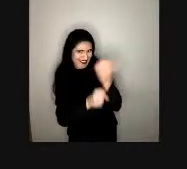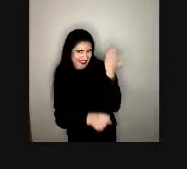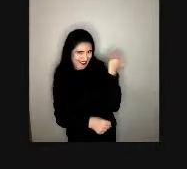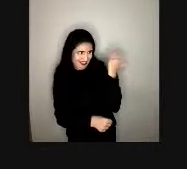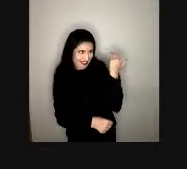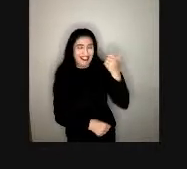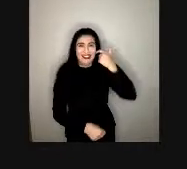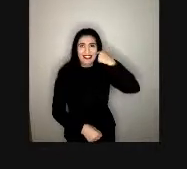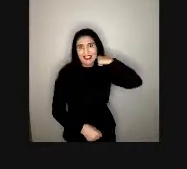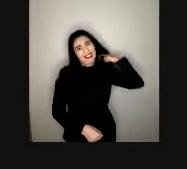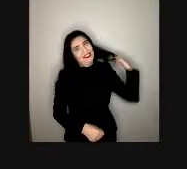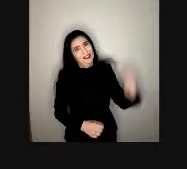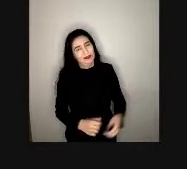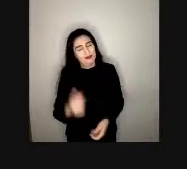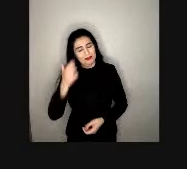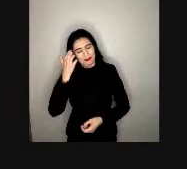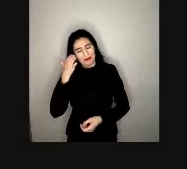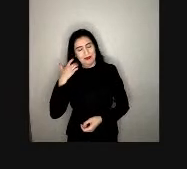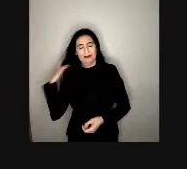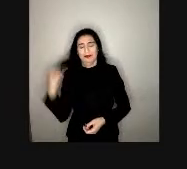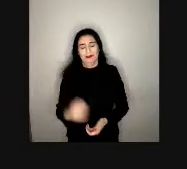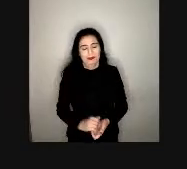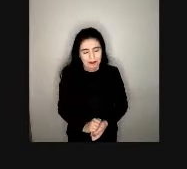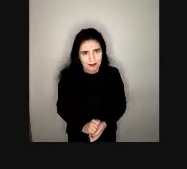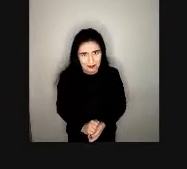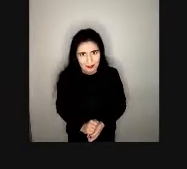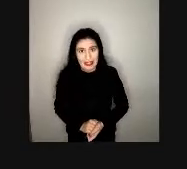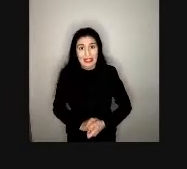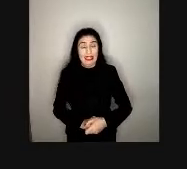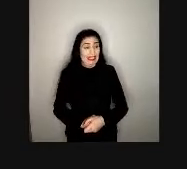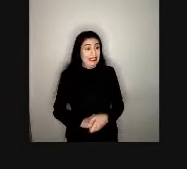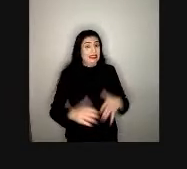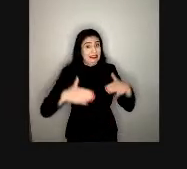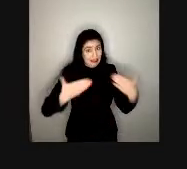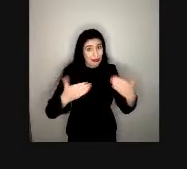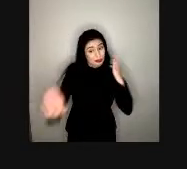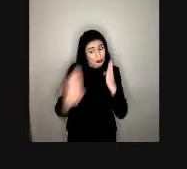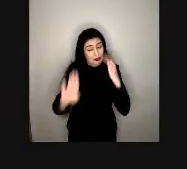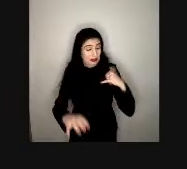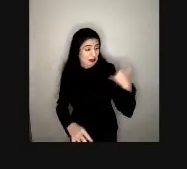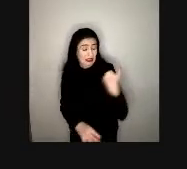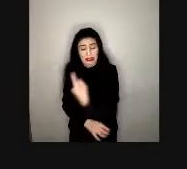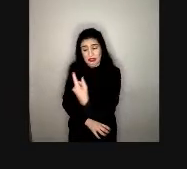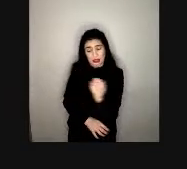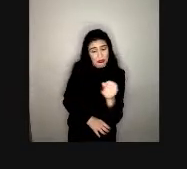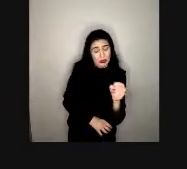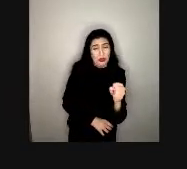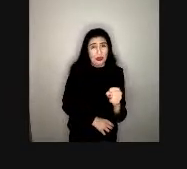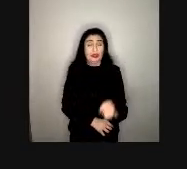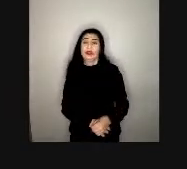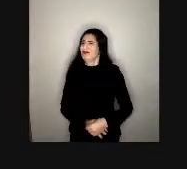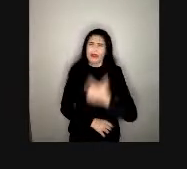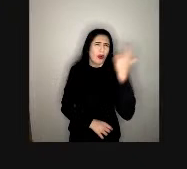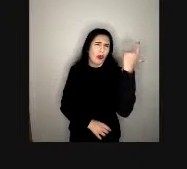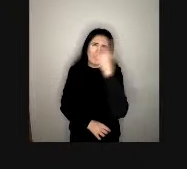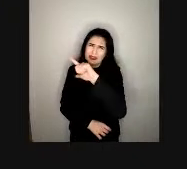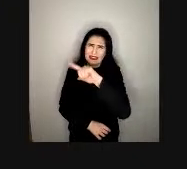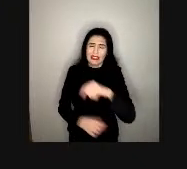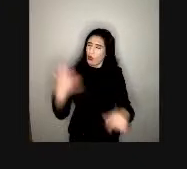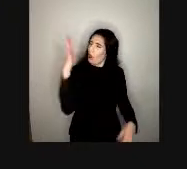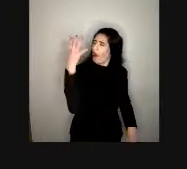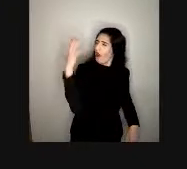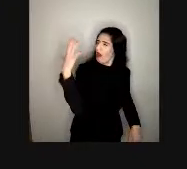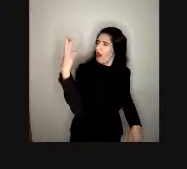ela até então, desde os 18 anos, ela não conseguia se olhar no espelho e tirar a blusa para se olhar, porque ela ficou